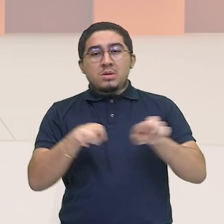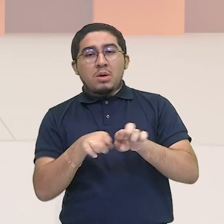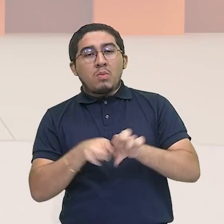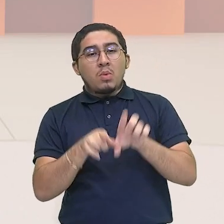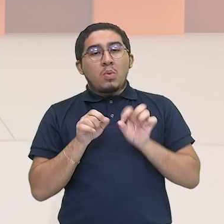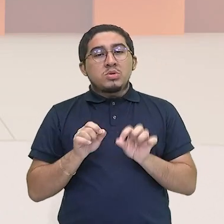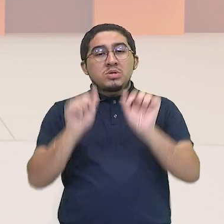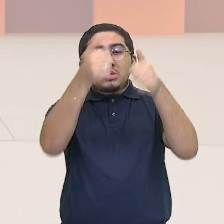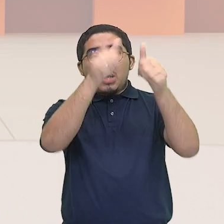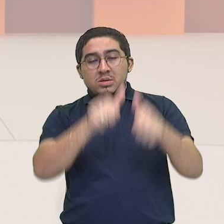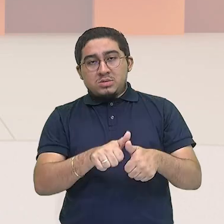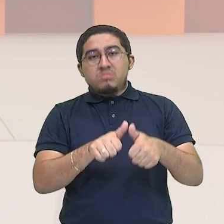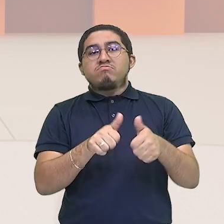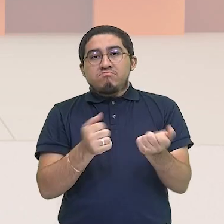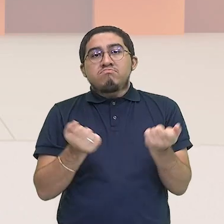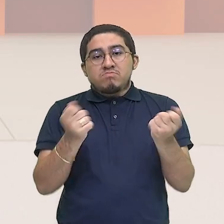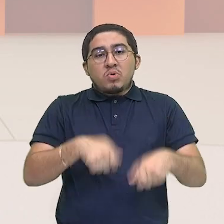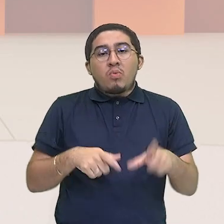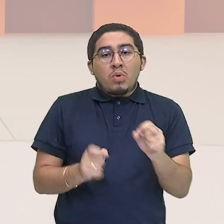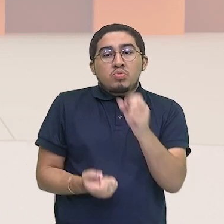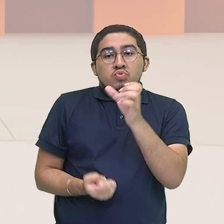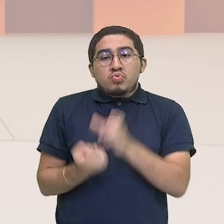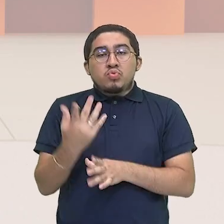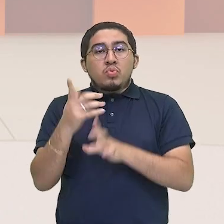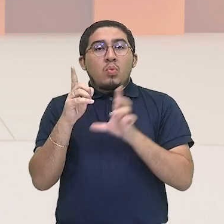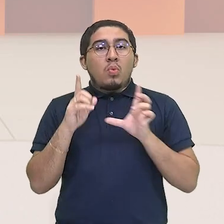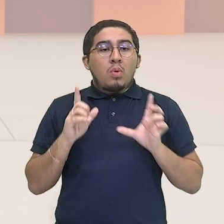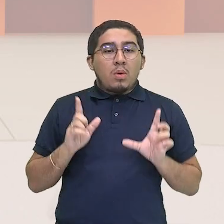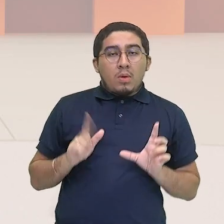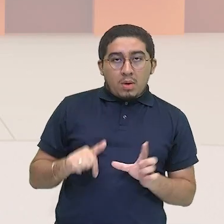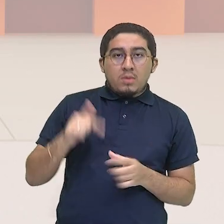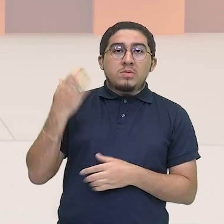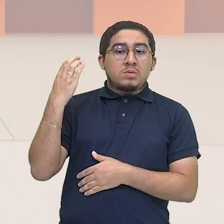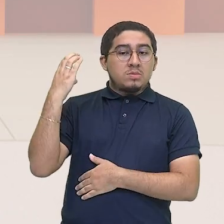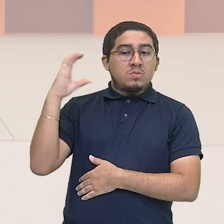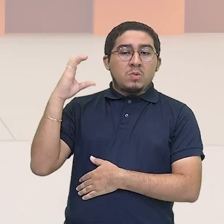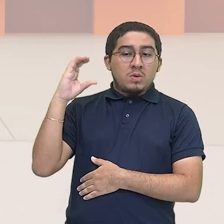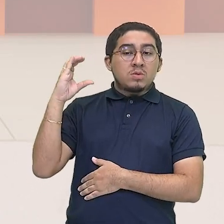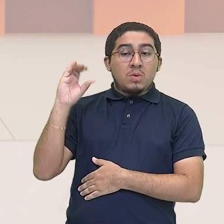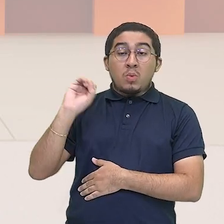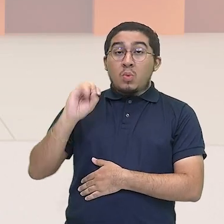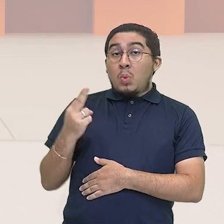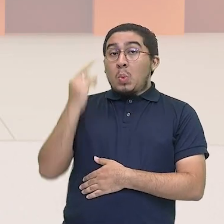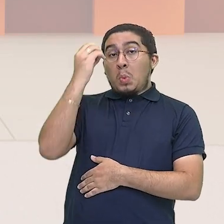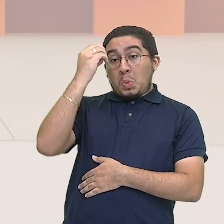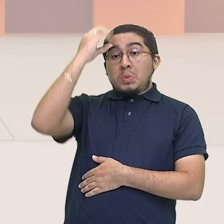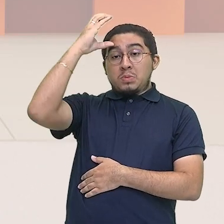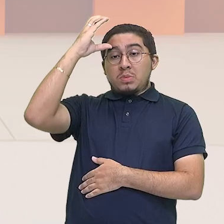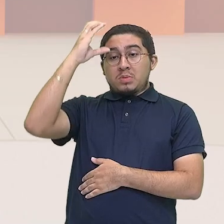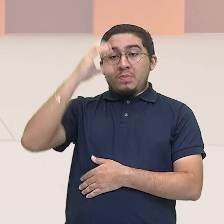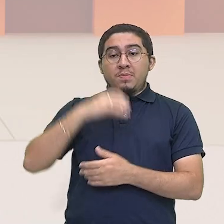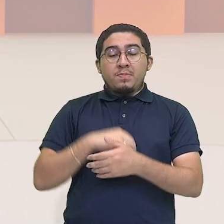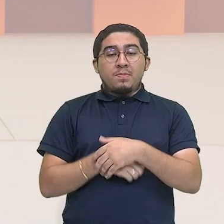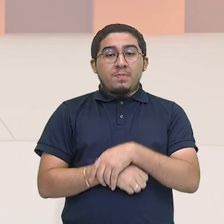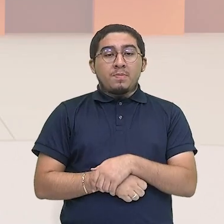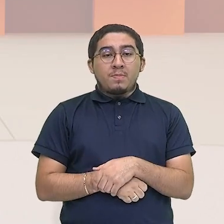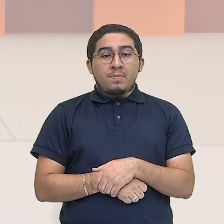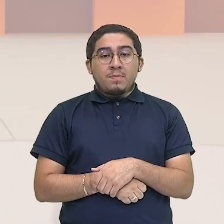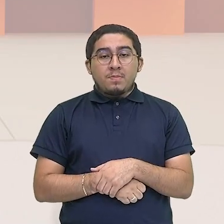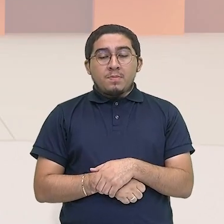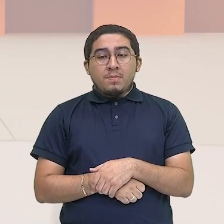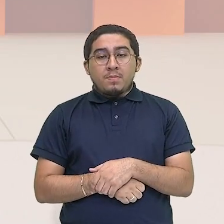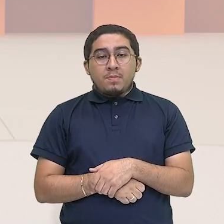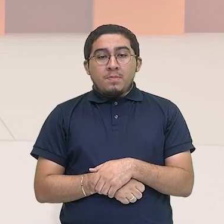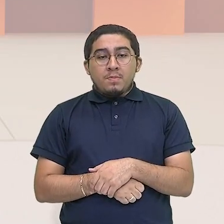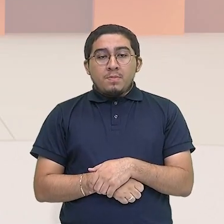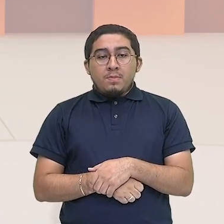de verificação é o que nós chamamos de ciência ou de conhecimento científico. Muito bem. E aí nós vamos